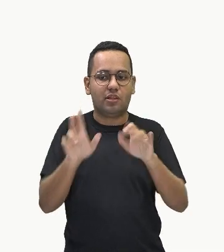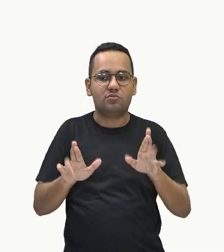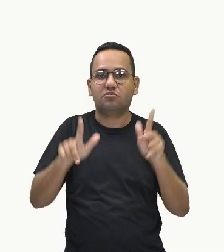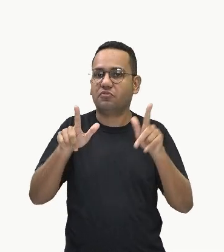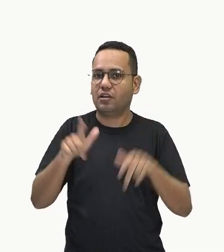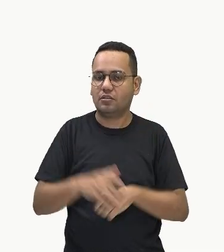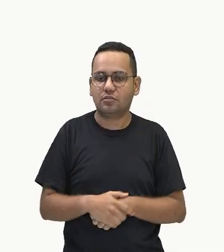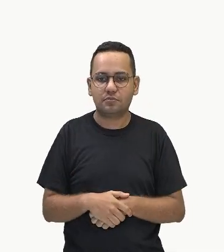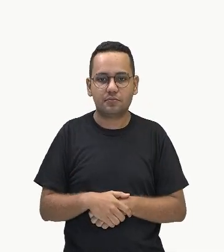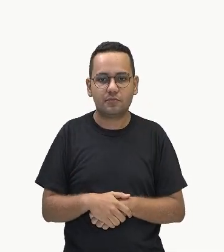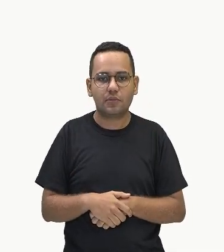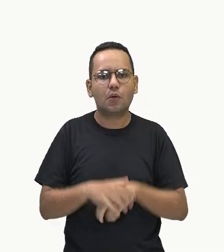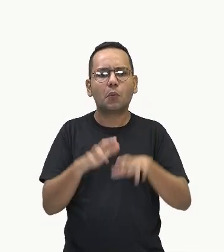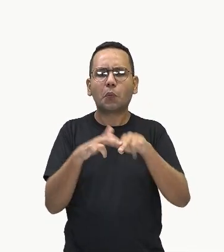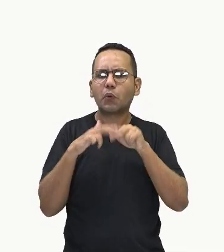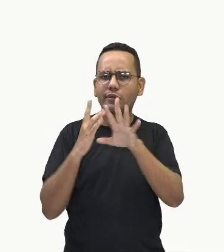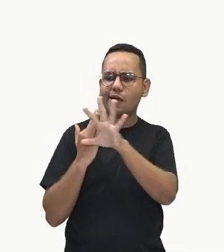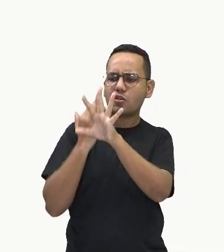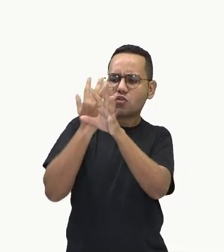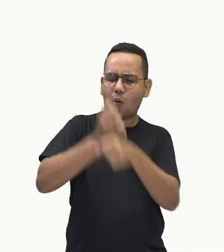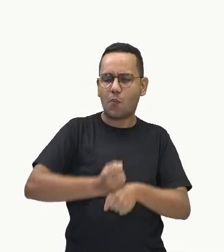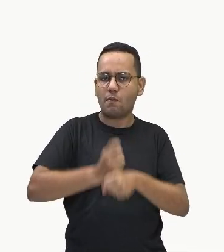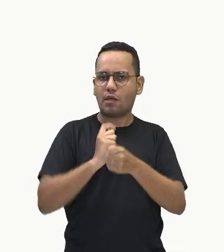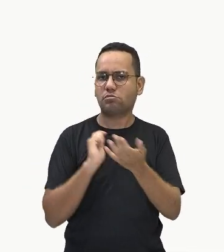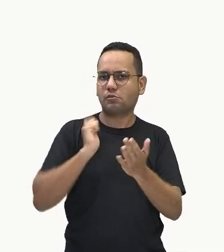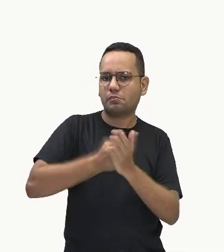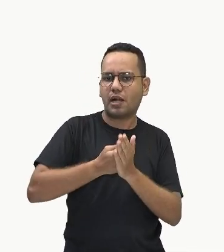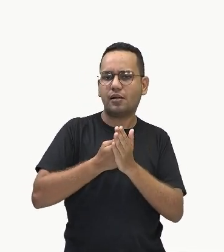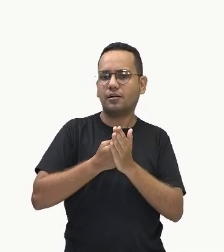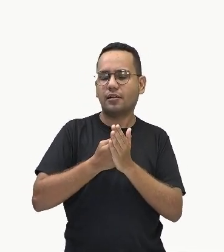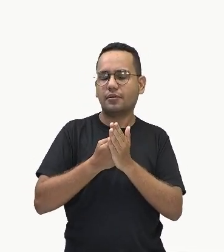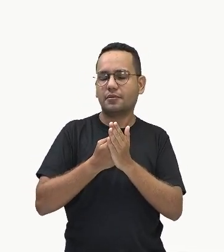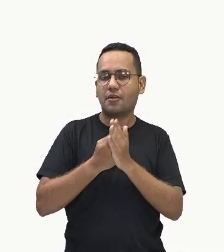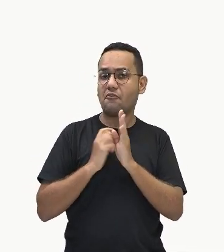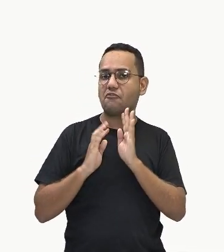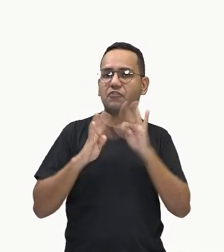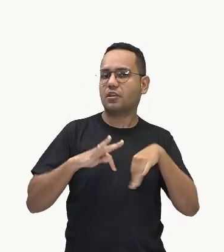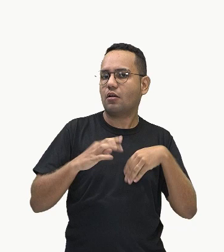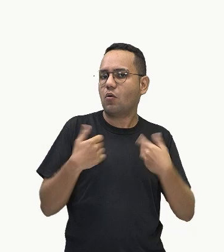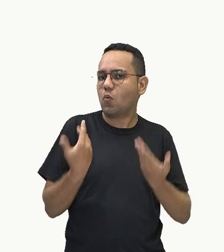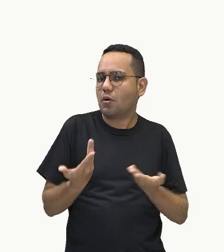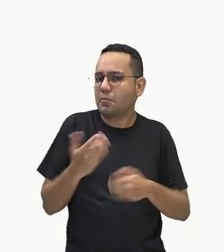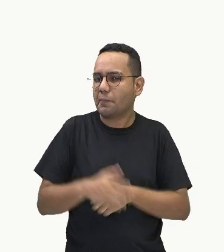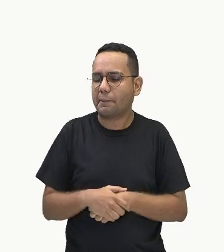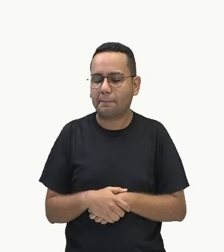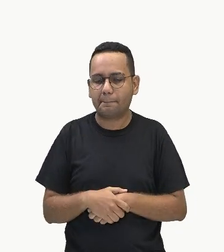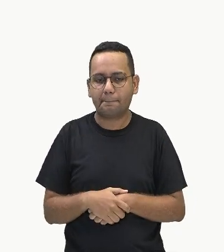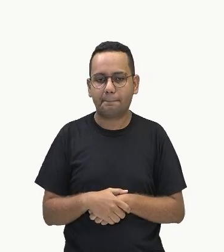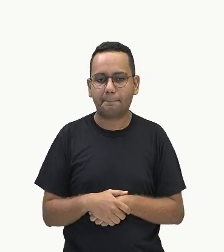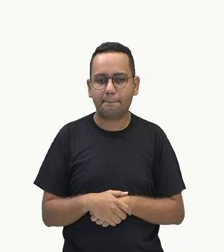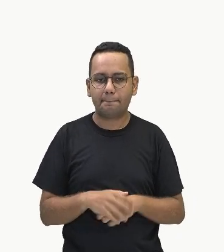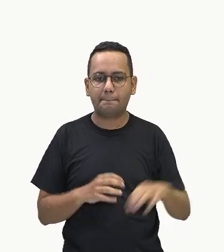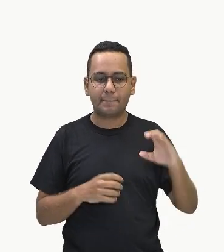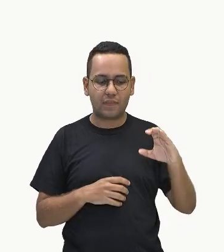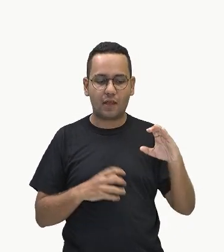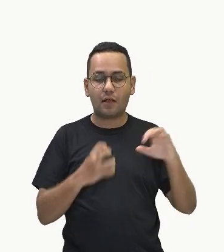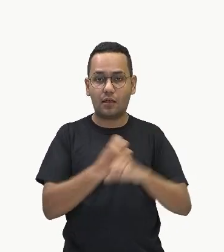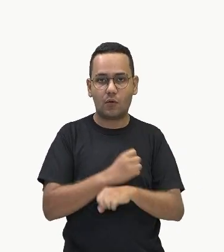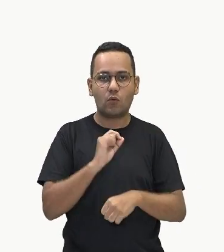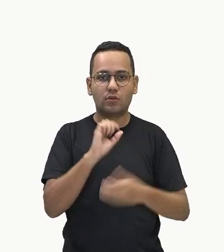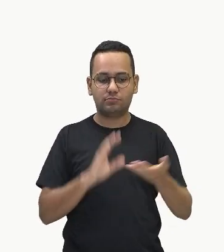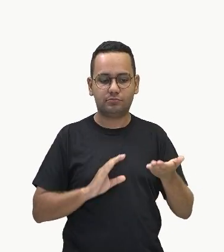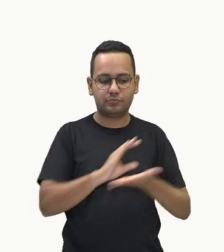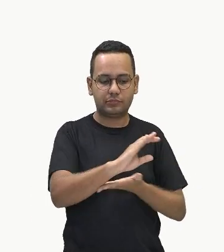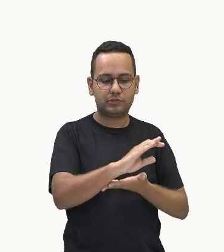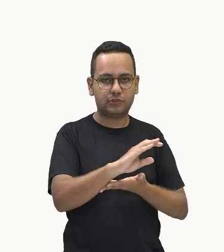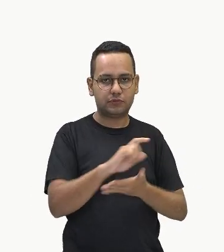vai receber ao final desse período? Vamos lá, aqui é o meu capital. É quanto a Simone aplicou. Então, ela aplicou